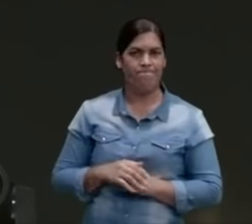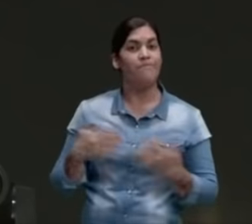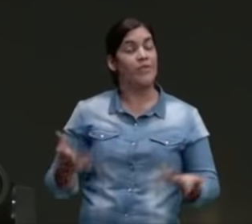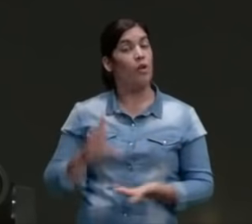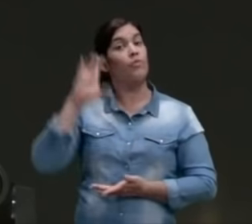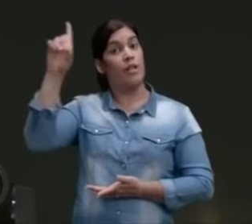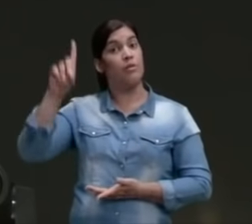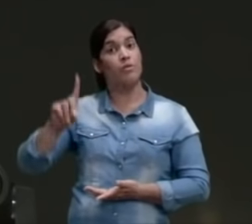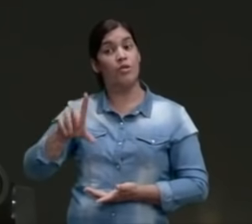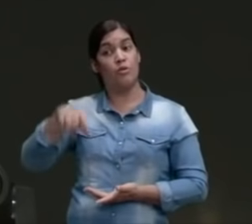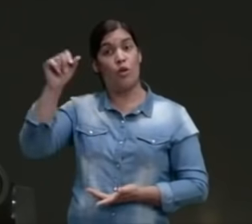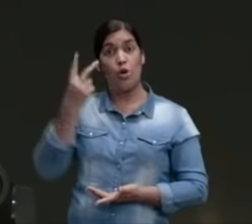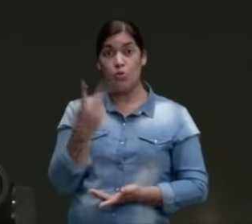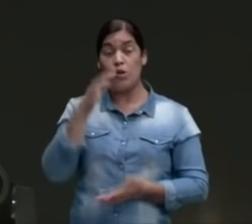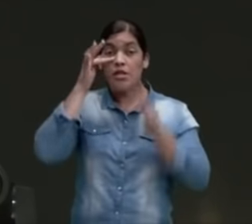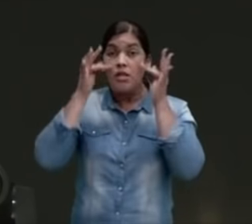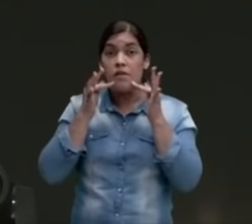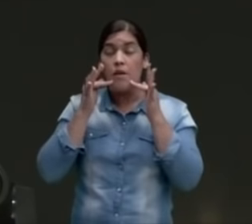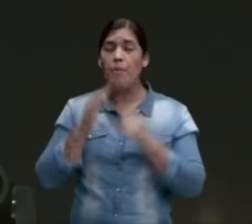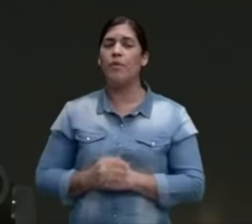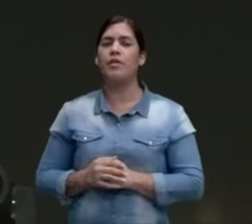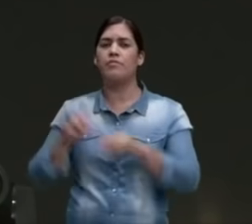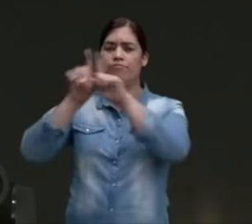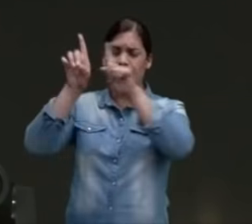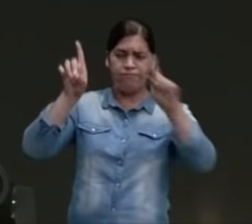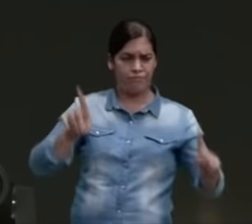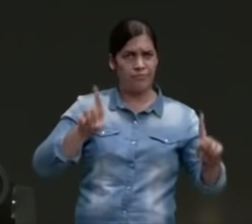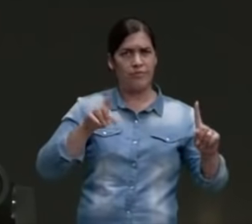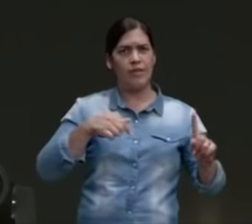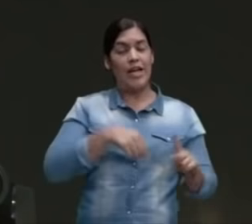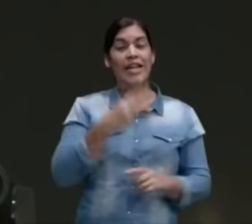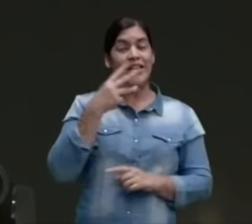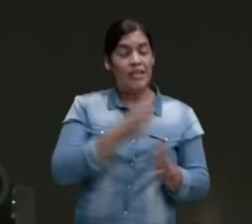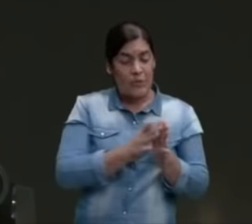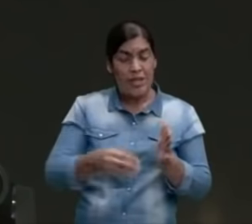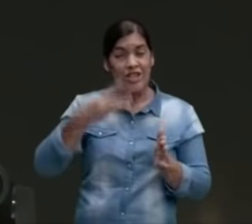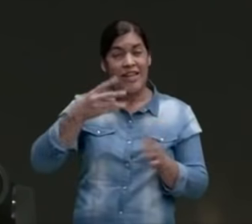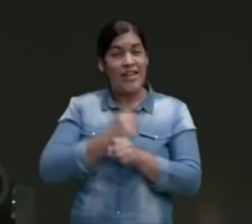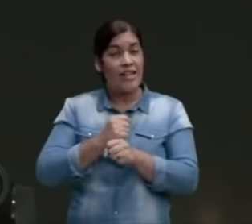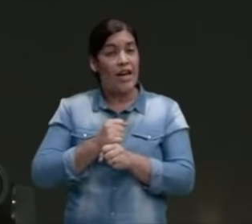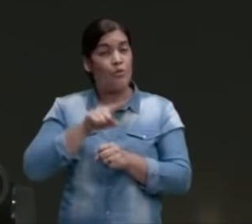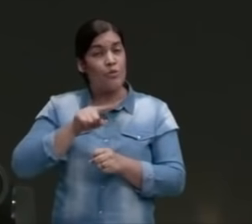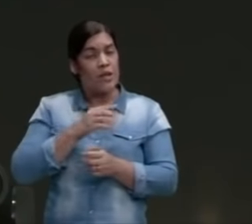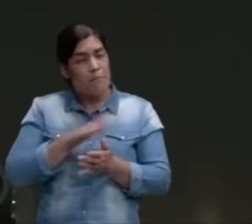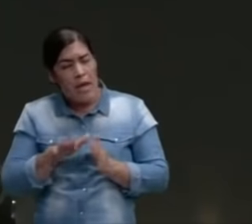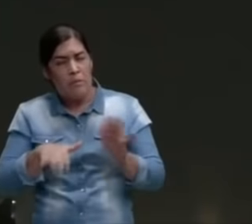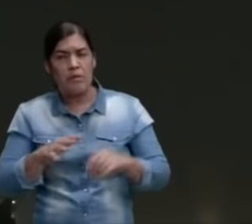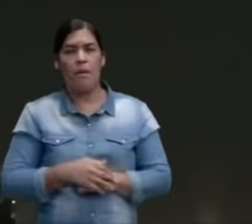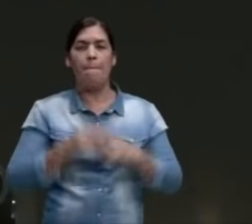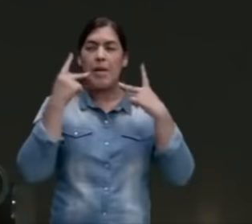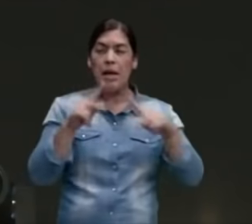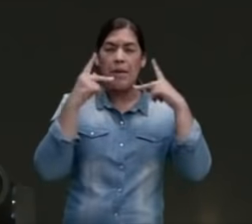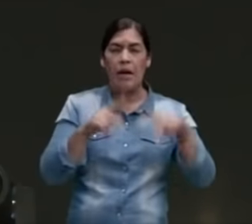duas testemunhas, e essas testemunhas pregaram durante 3 anos e meio. E ninguém podia fazer mal